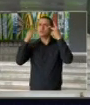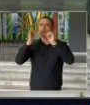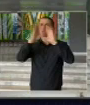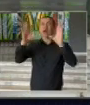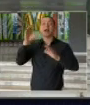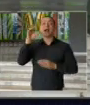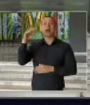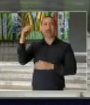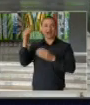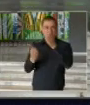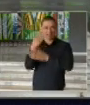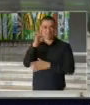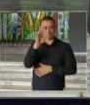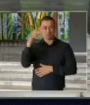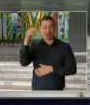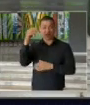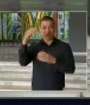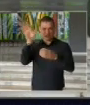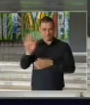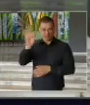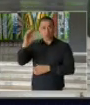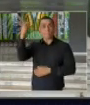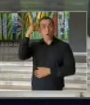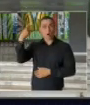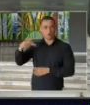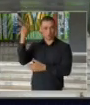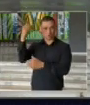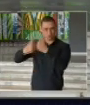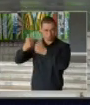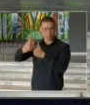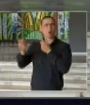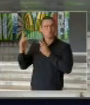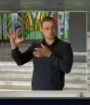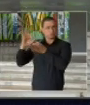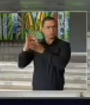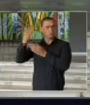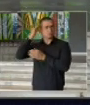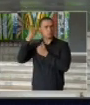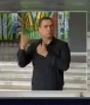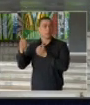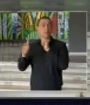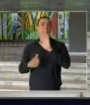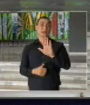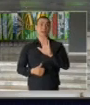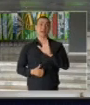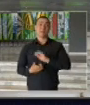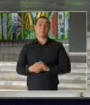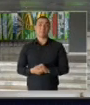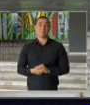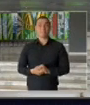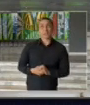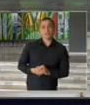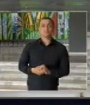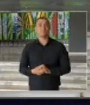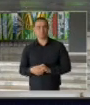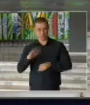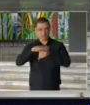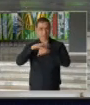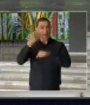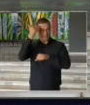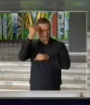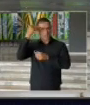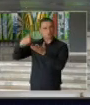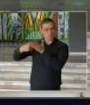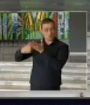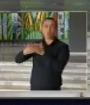hein? Imagens de drone. Olha como ficou bonito o gramado do estádio no comercial. Atenção, é agora, esse final de semana, o